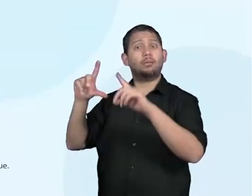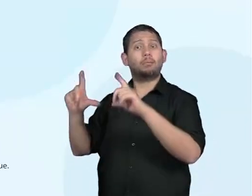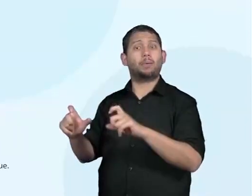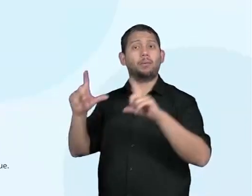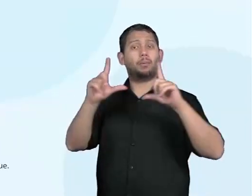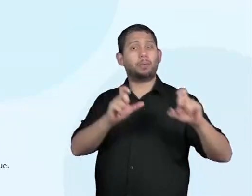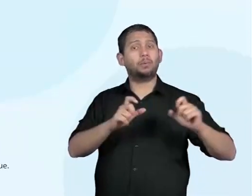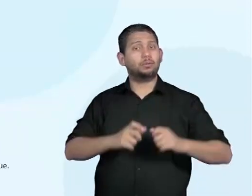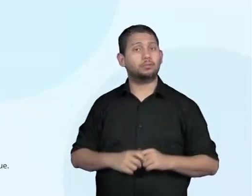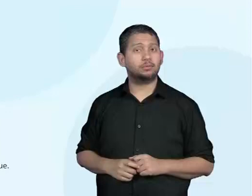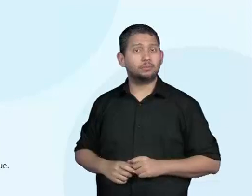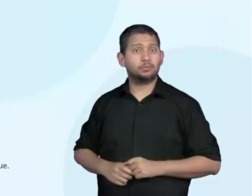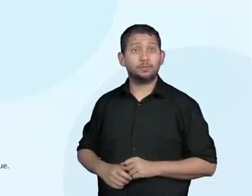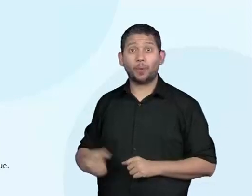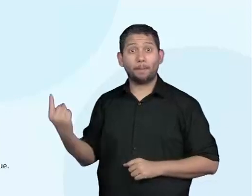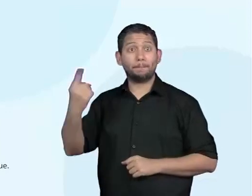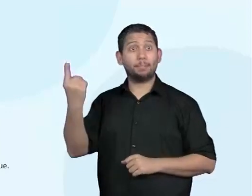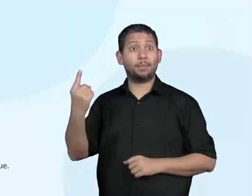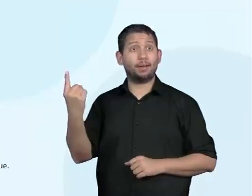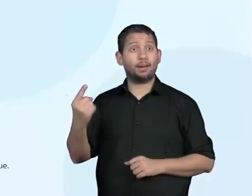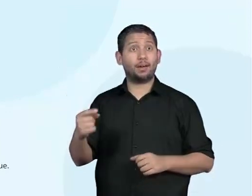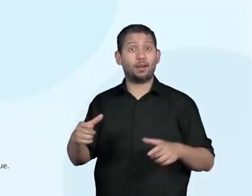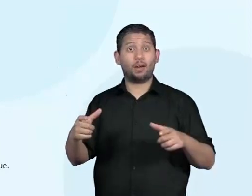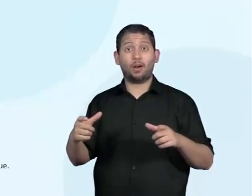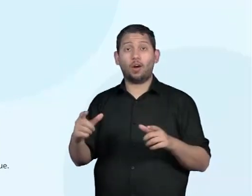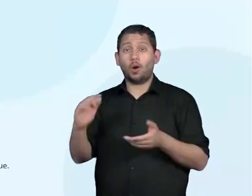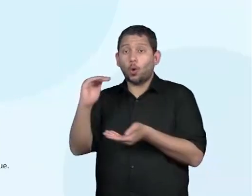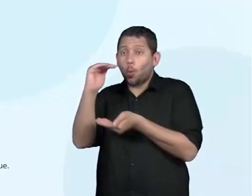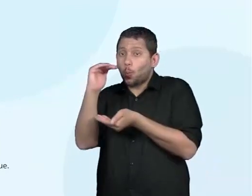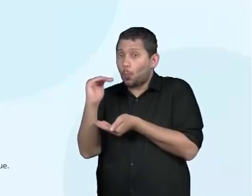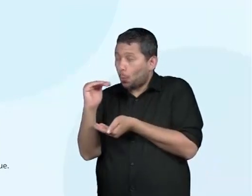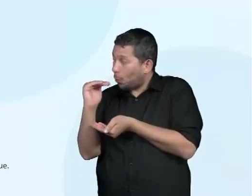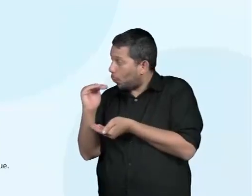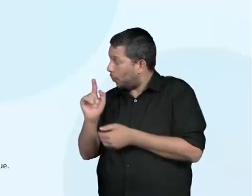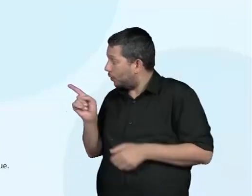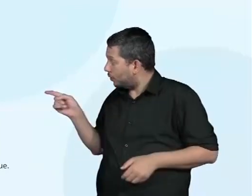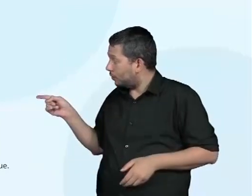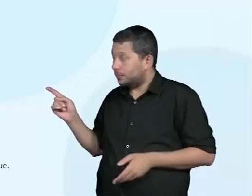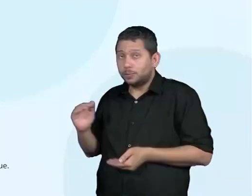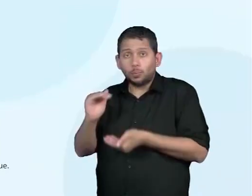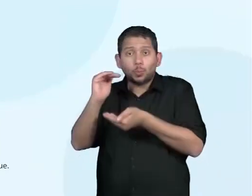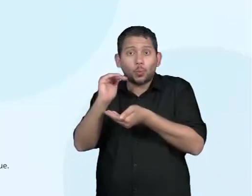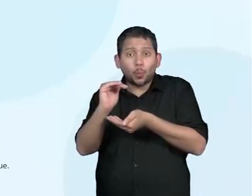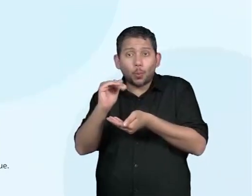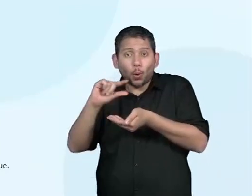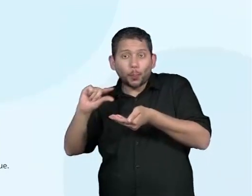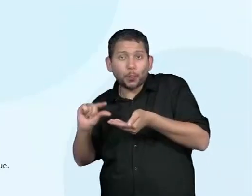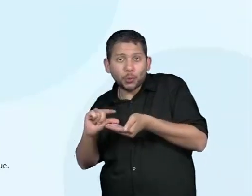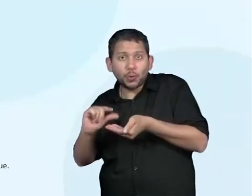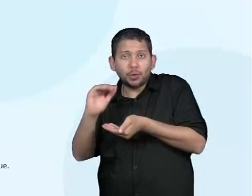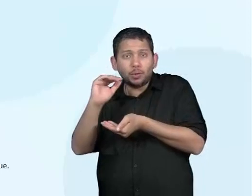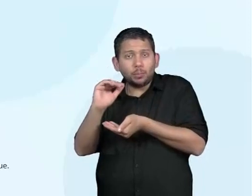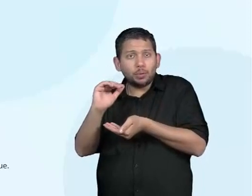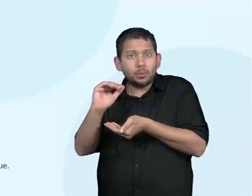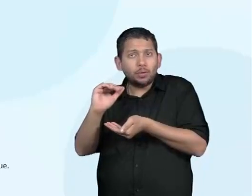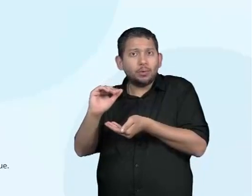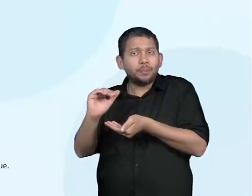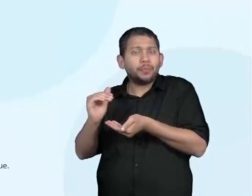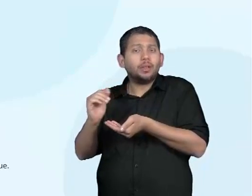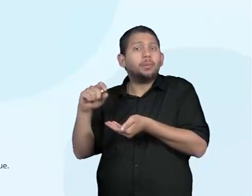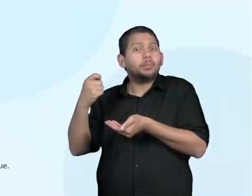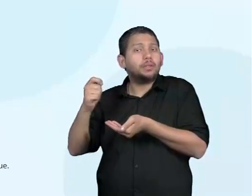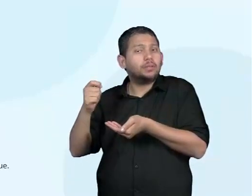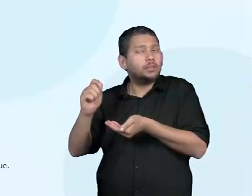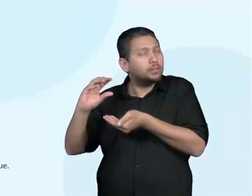nossa primeira imagem, eu tenho um radinho a pilha, você tem que colocar a pilha nele para ele poder funcionar, são